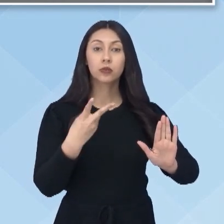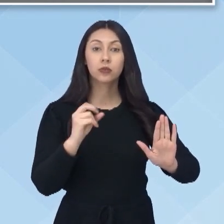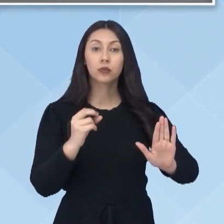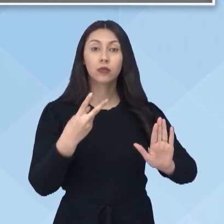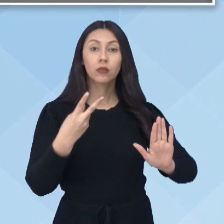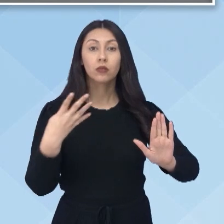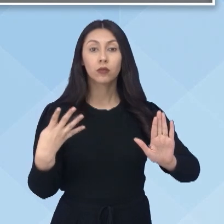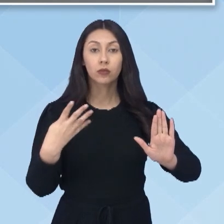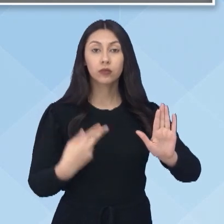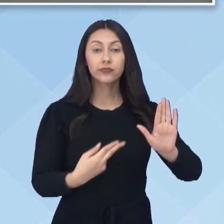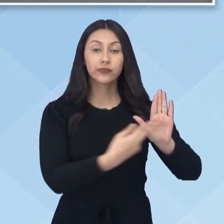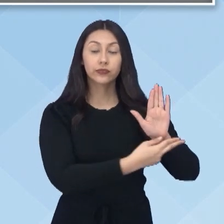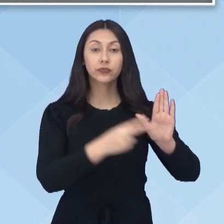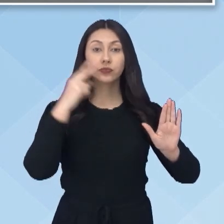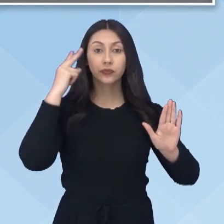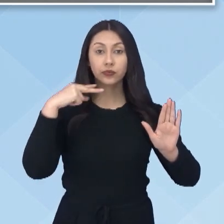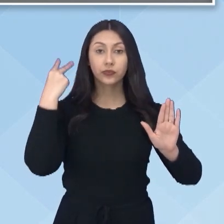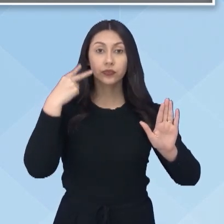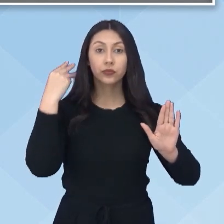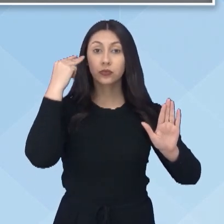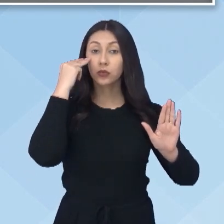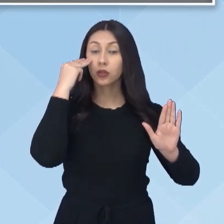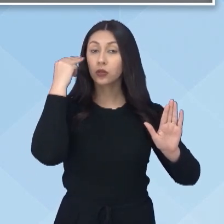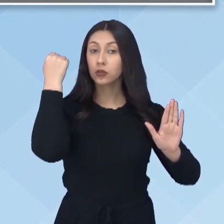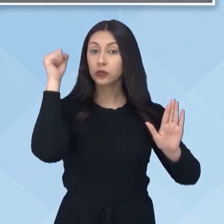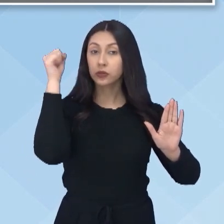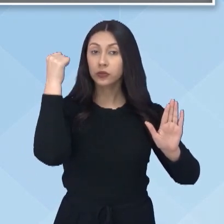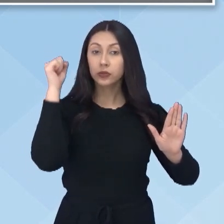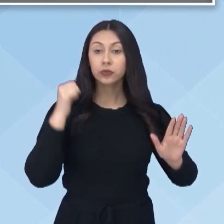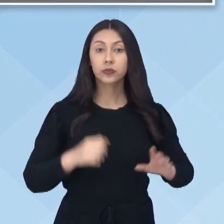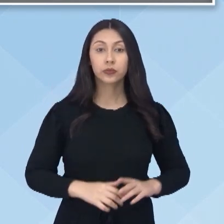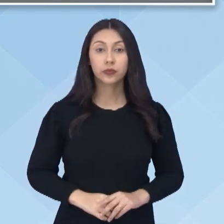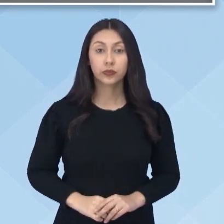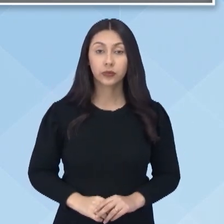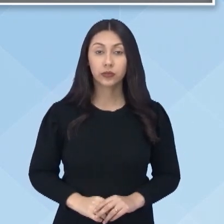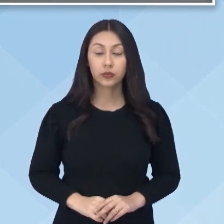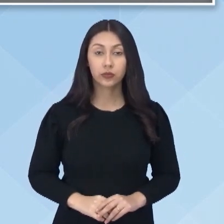336/2024, autoria do vereador Marcão da Academia.